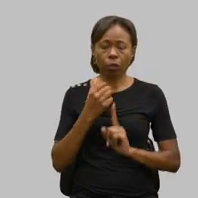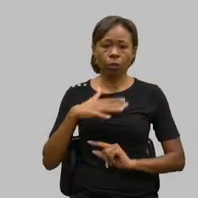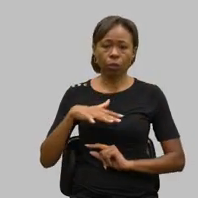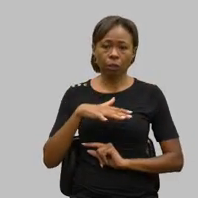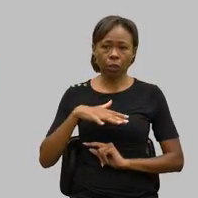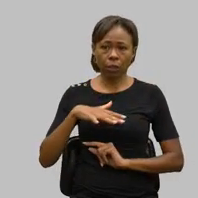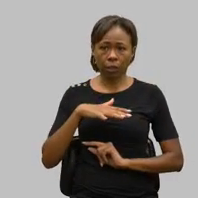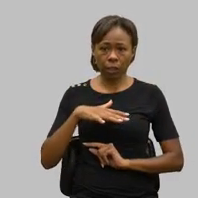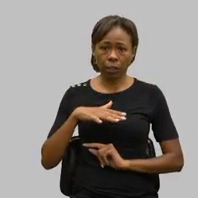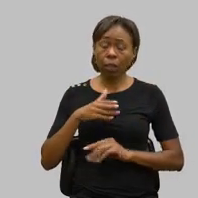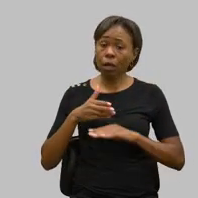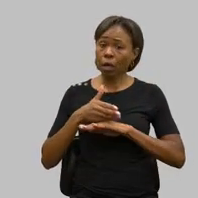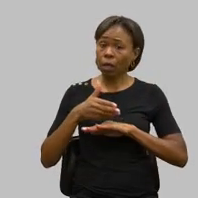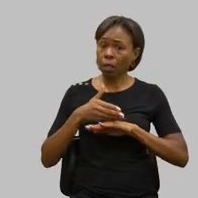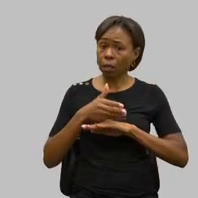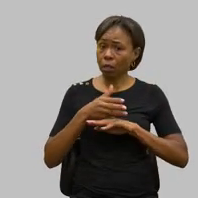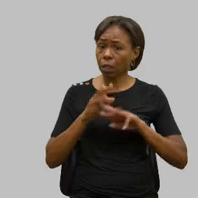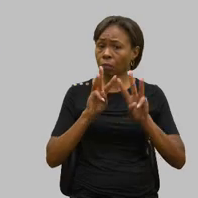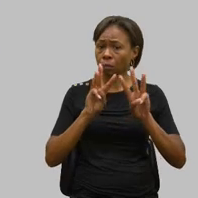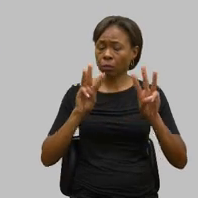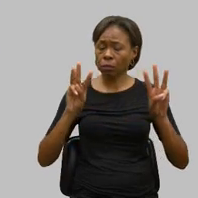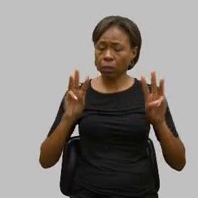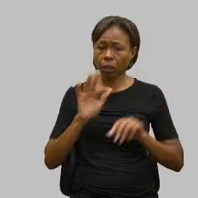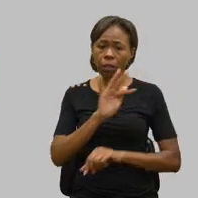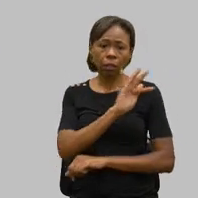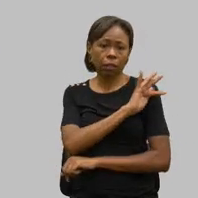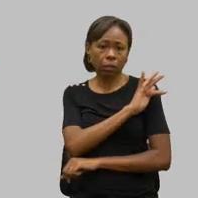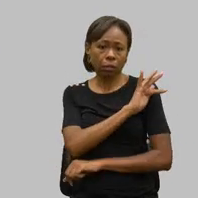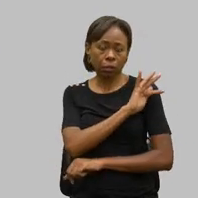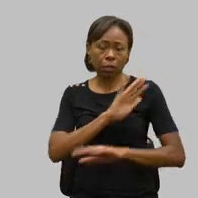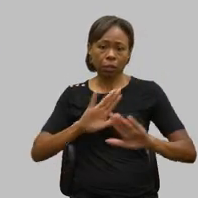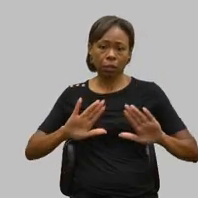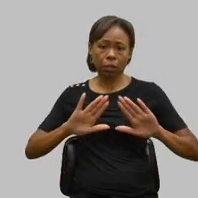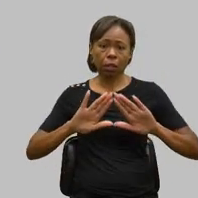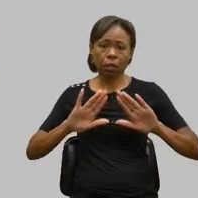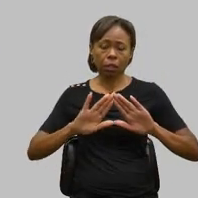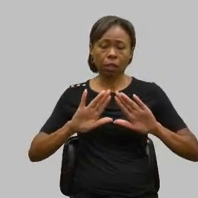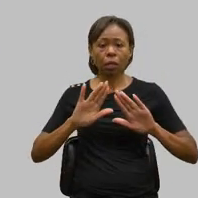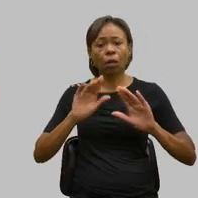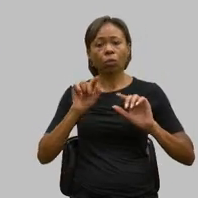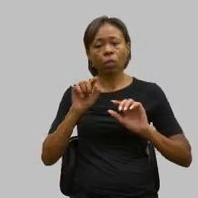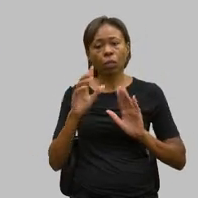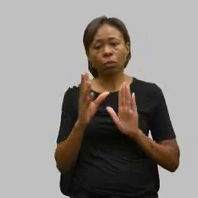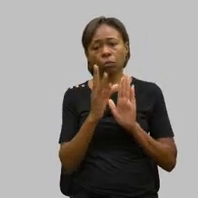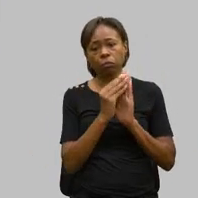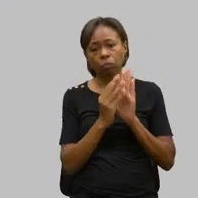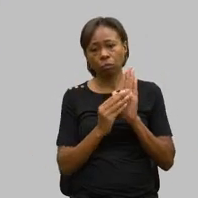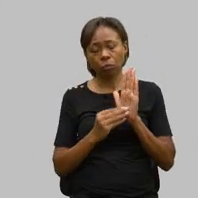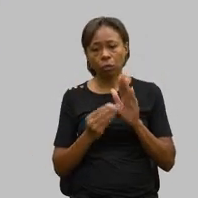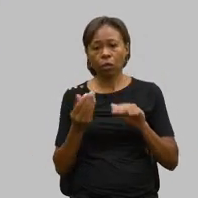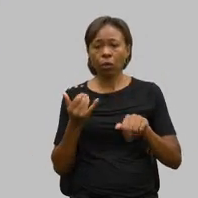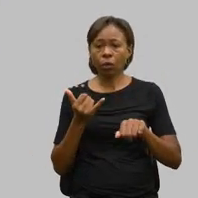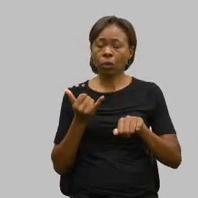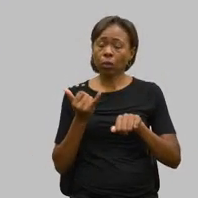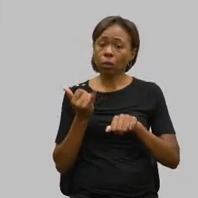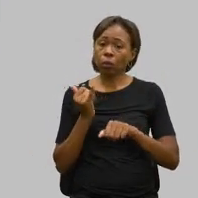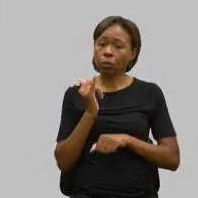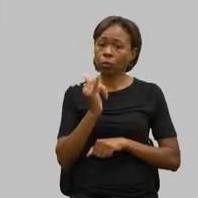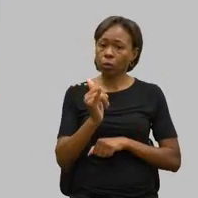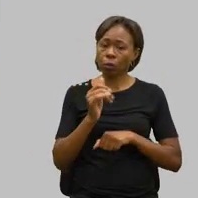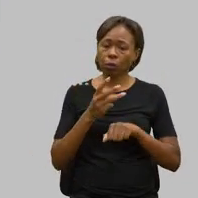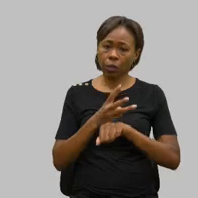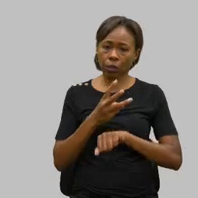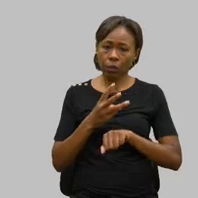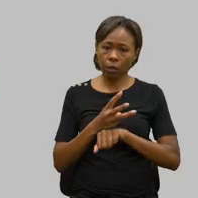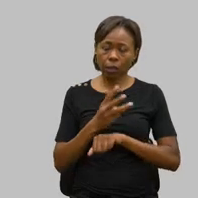Acesse o canal Assembleia Fiscaliza para receber conteúdo exclusivo sobre as reuniões no seu WhatsApp. A presidência nos tem do parágrafo